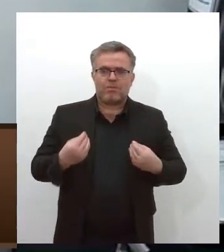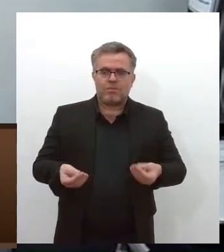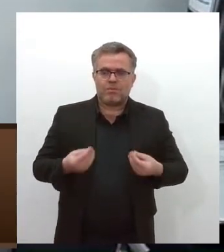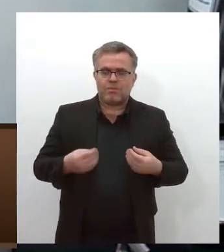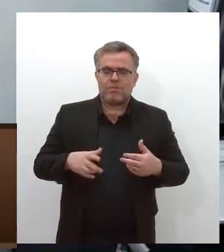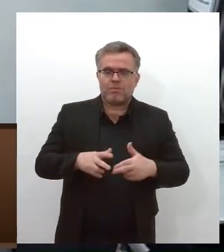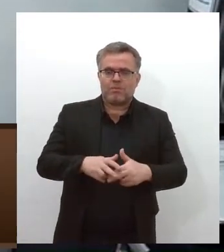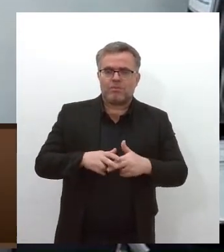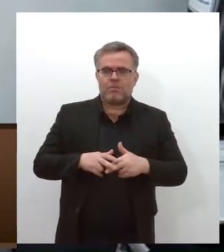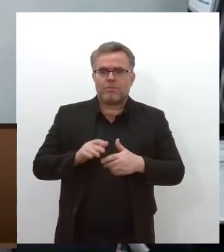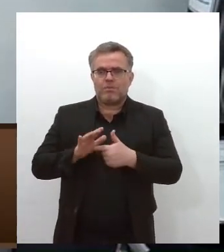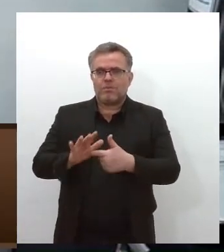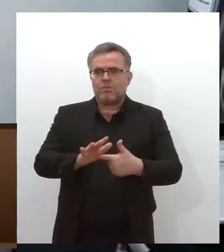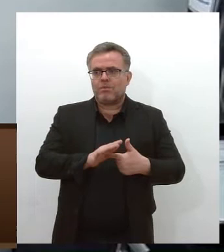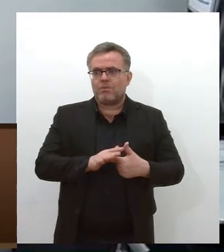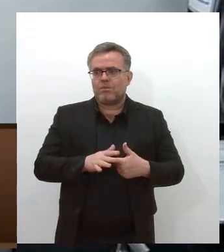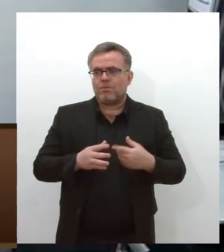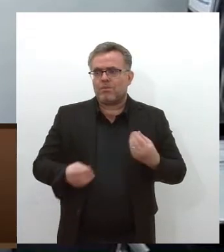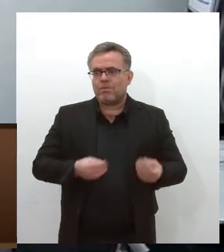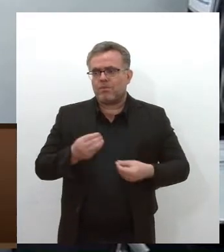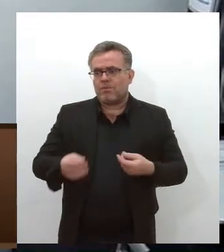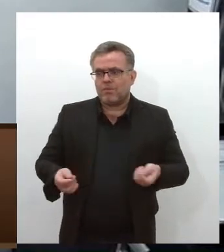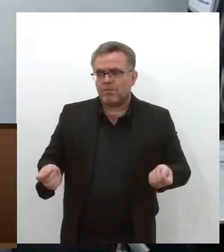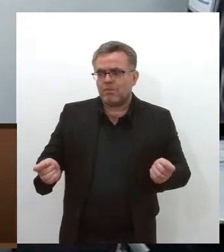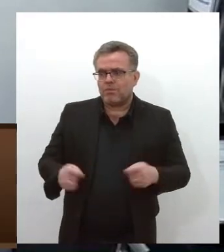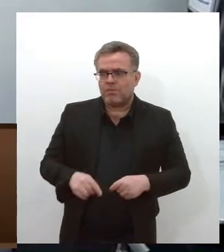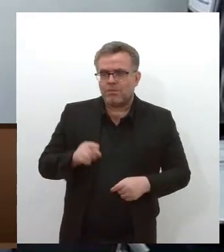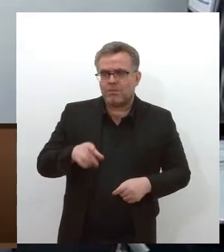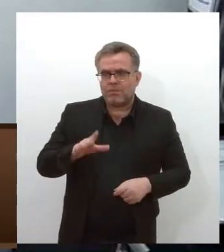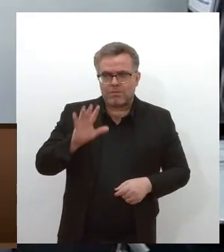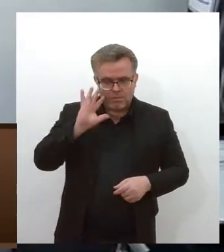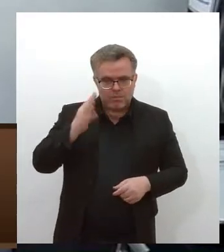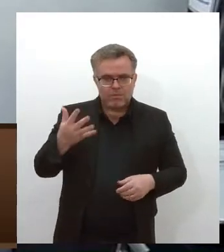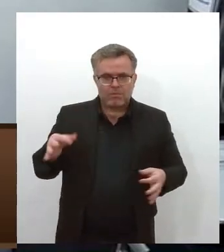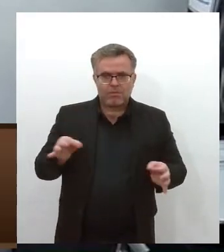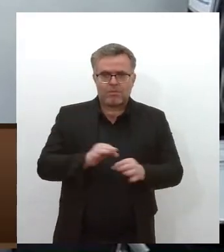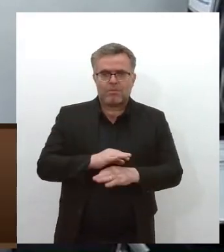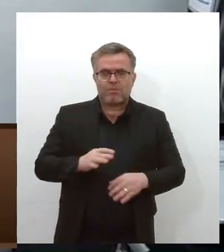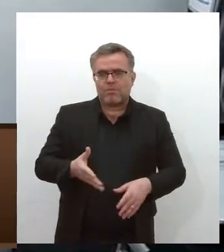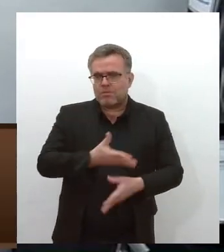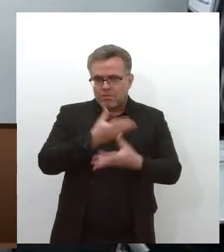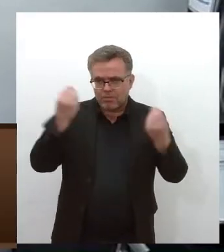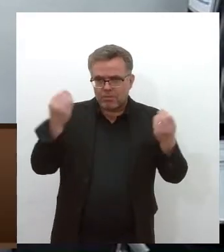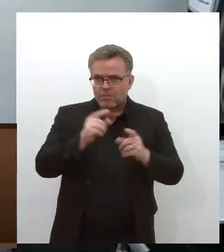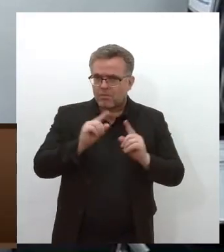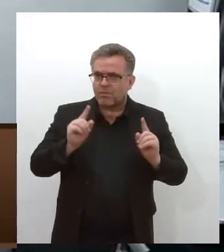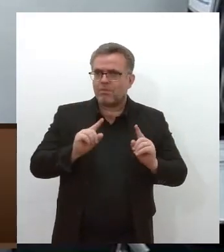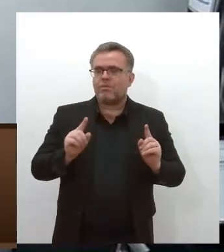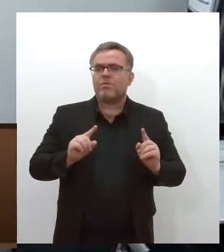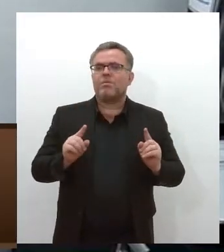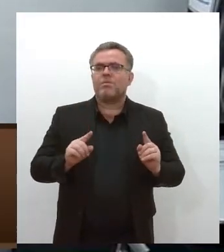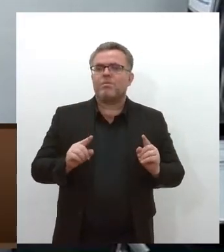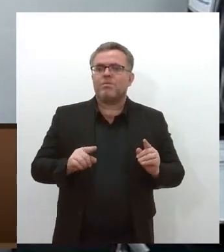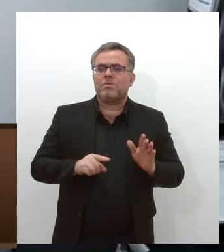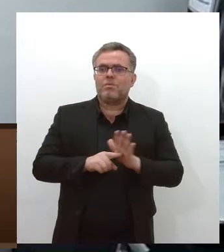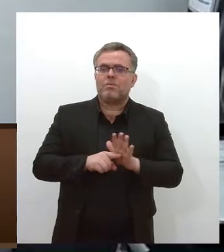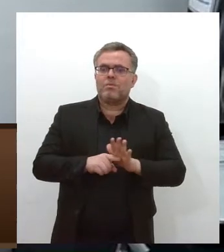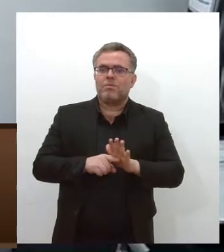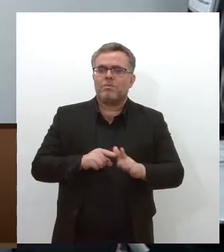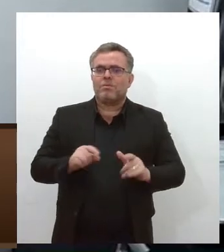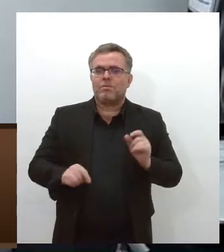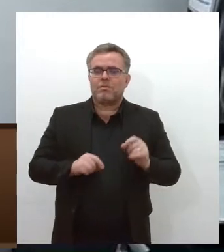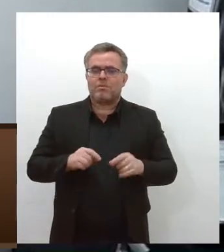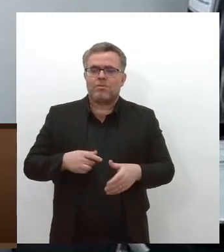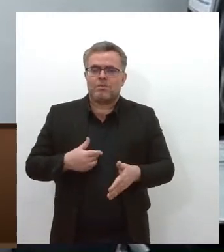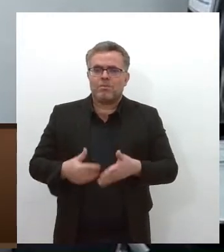voto para quem já está decidido. Agora, a gente não pode esquecer, e as pesquisas demonstram isso em todos os locais do